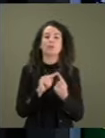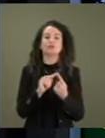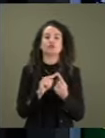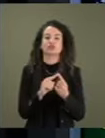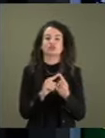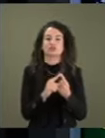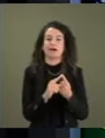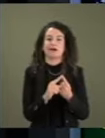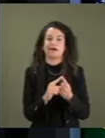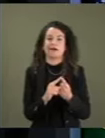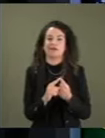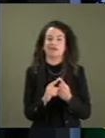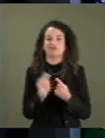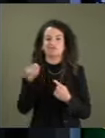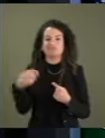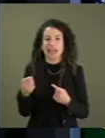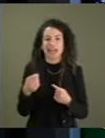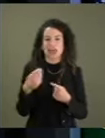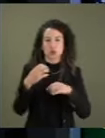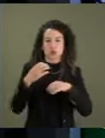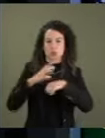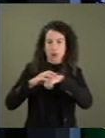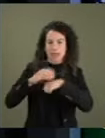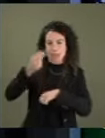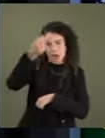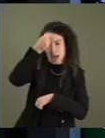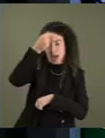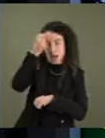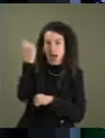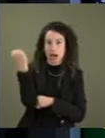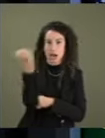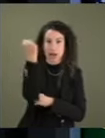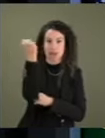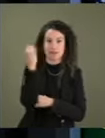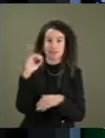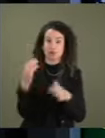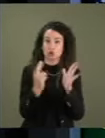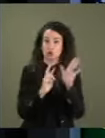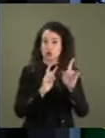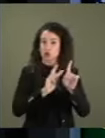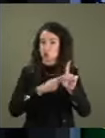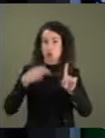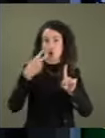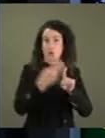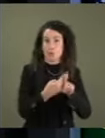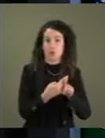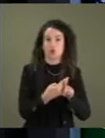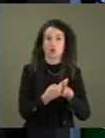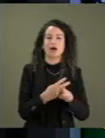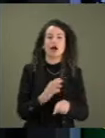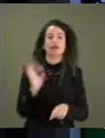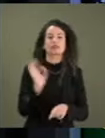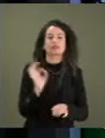doença mental grave, ou seja, o dobro da taxa de 2008.